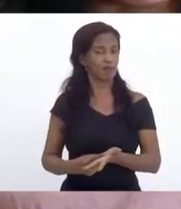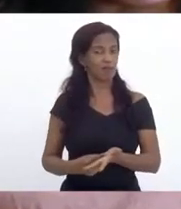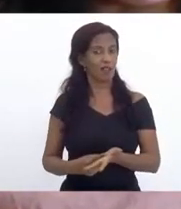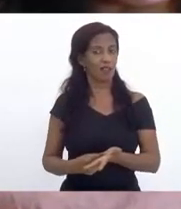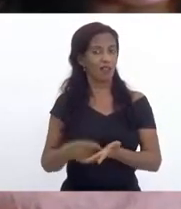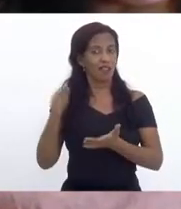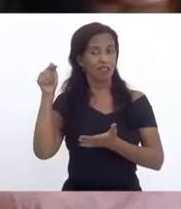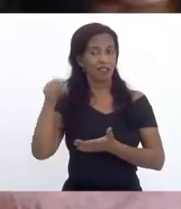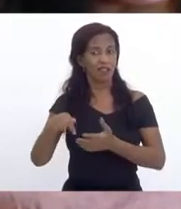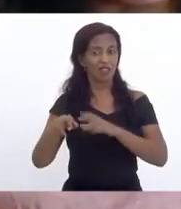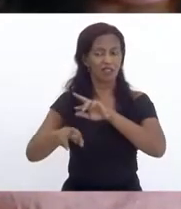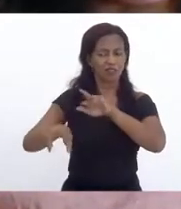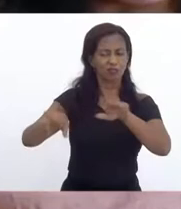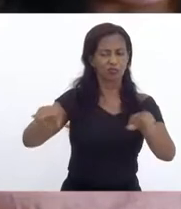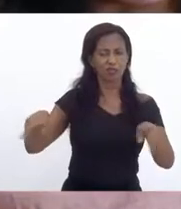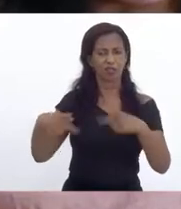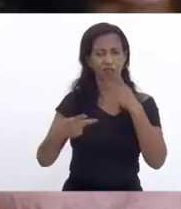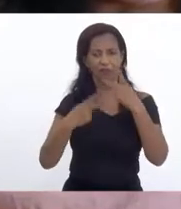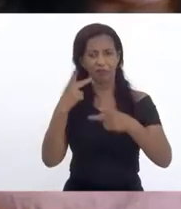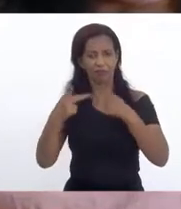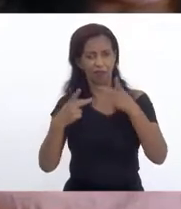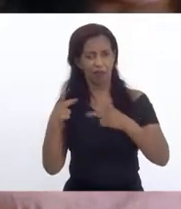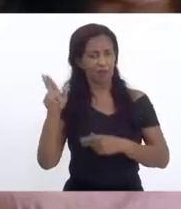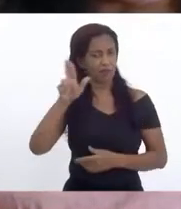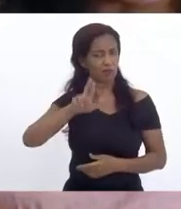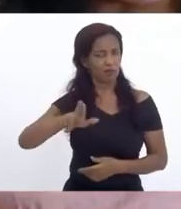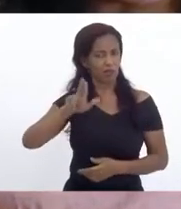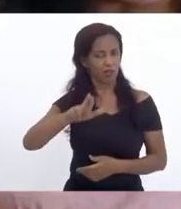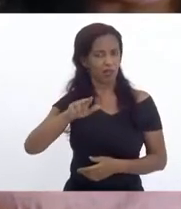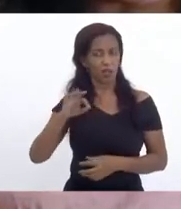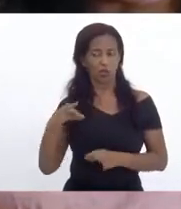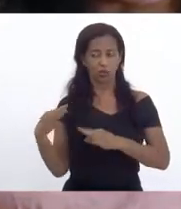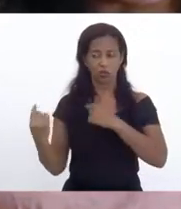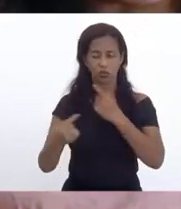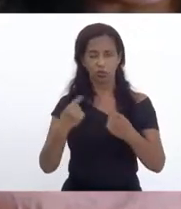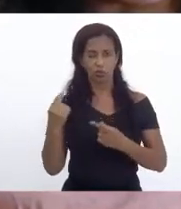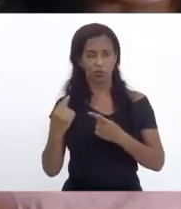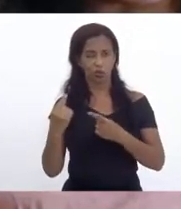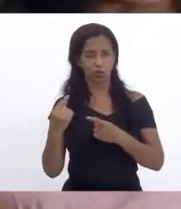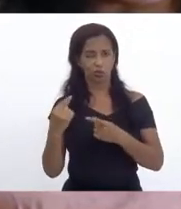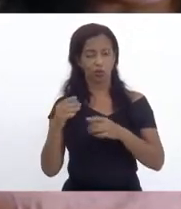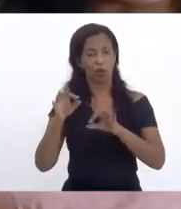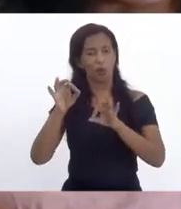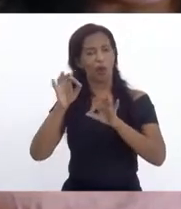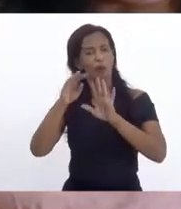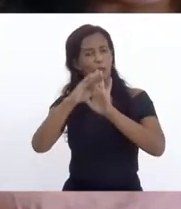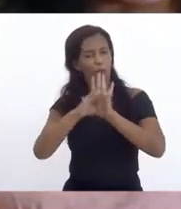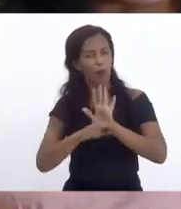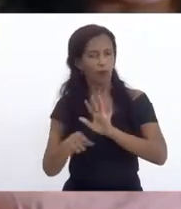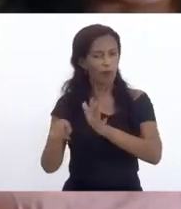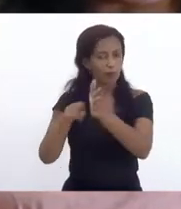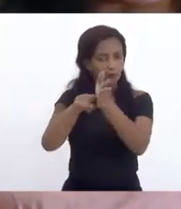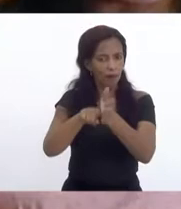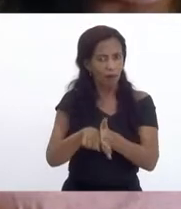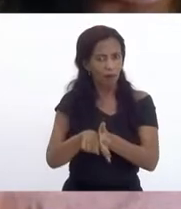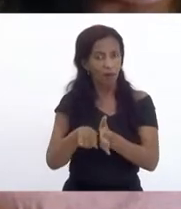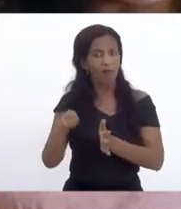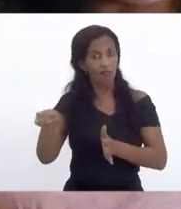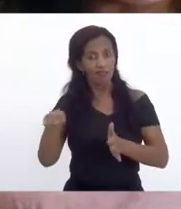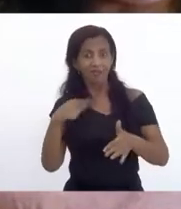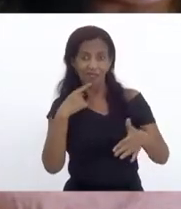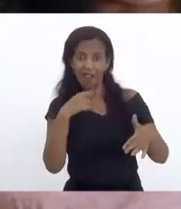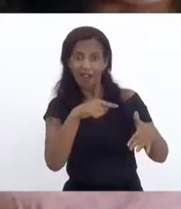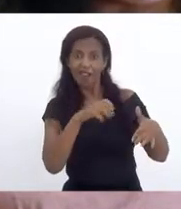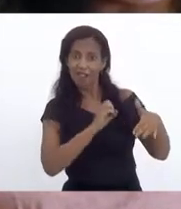as diversas sugestões da universidade, dos nossos programas de pesquisa, está lá o Fundo